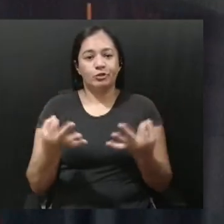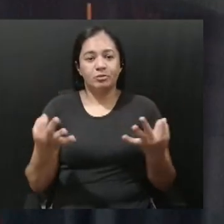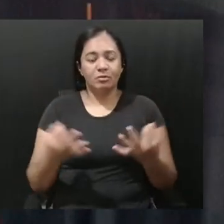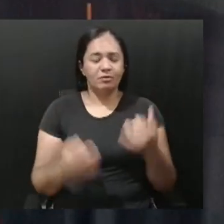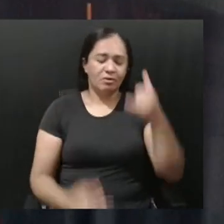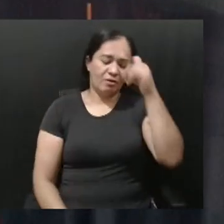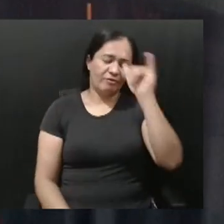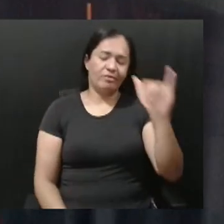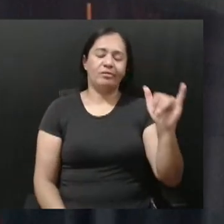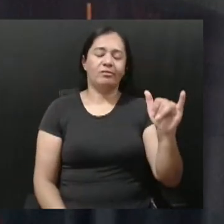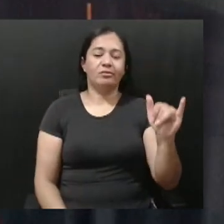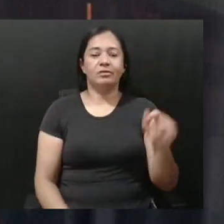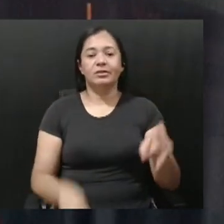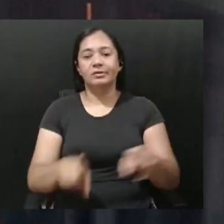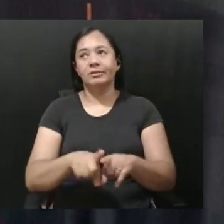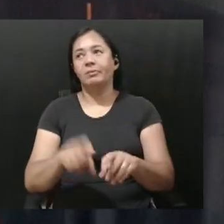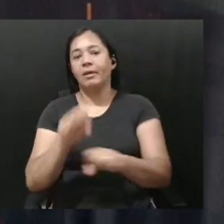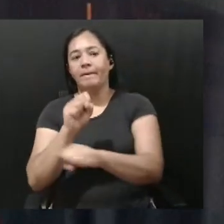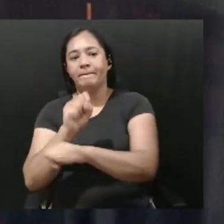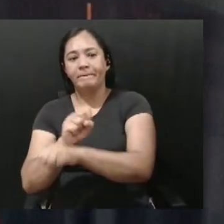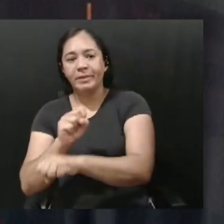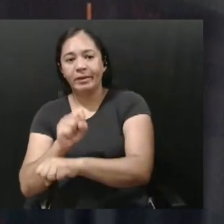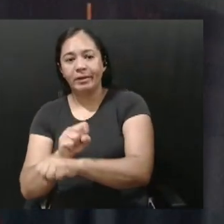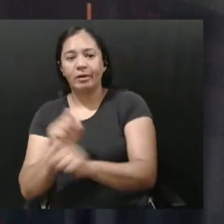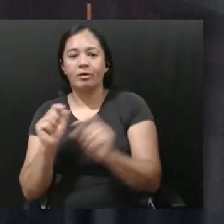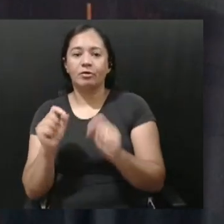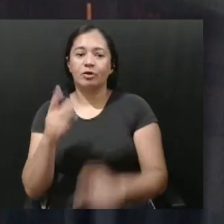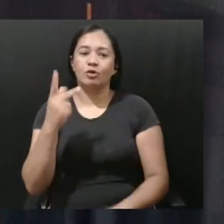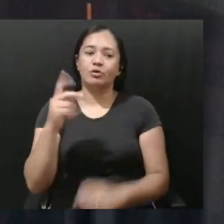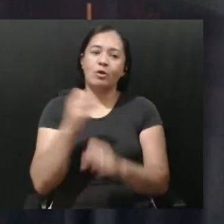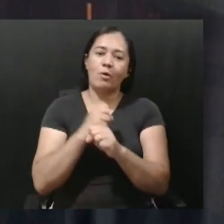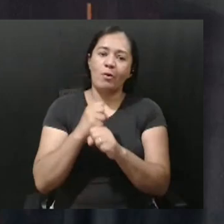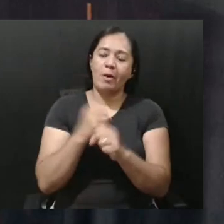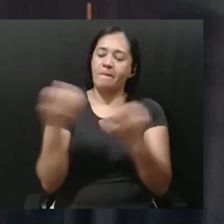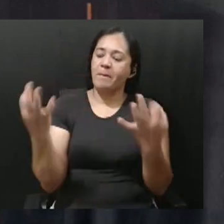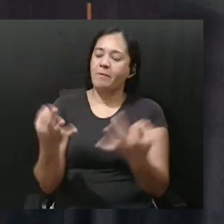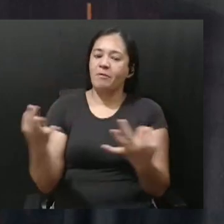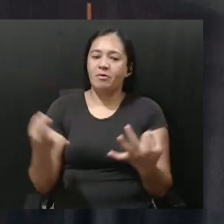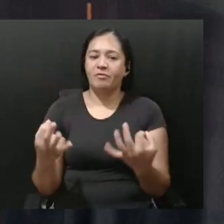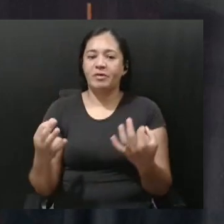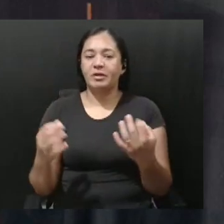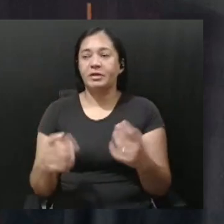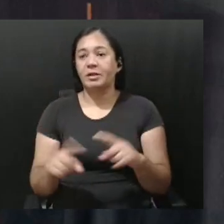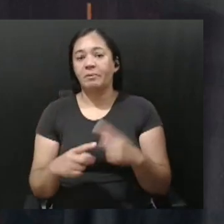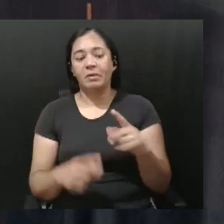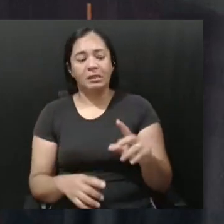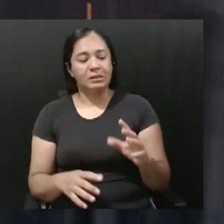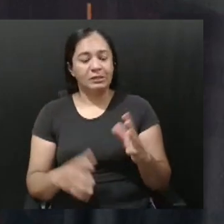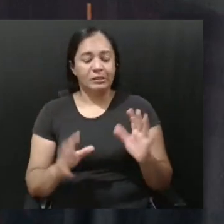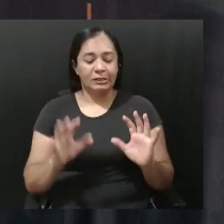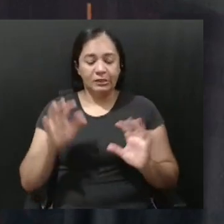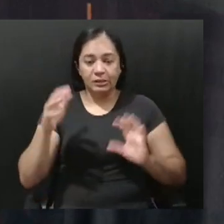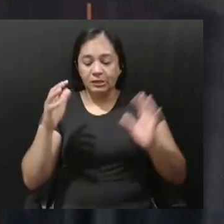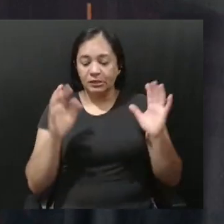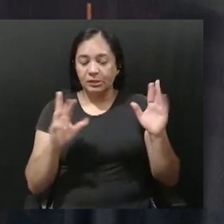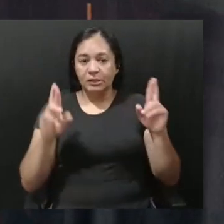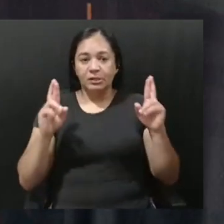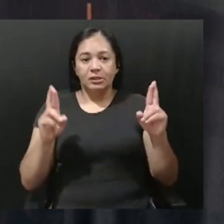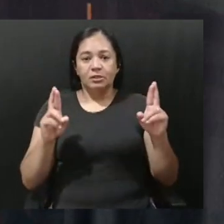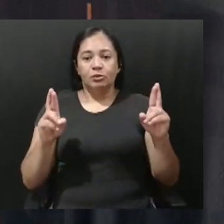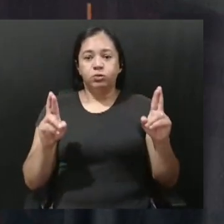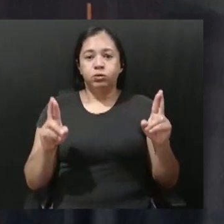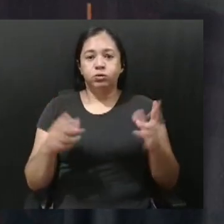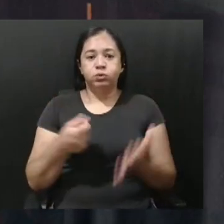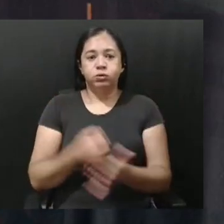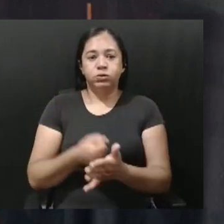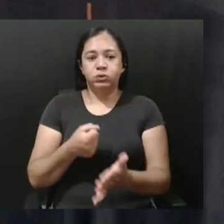esperar que, o seu ano vai ter sido perfeito e aí se não foi, isso vai gerar expectativas e cobranças. Então,